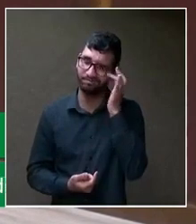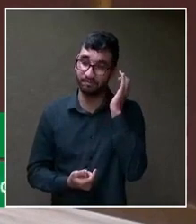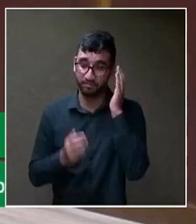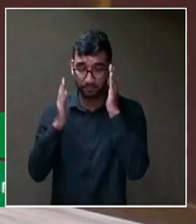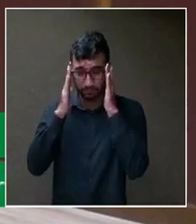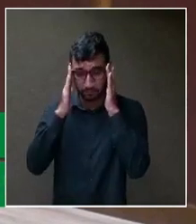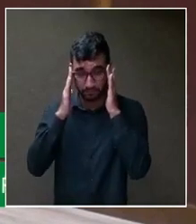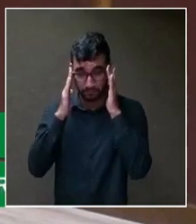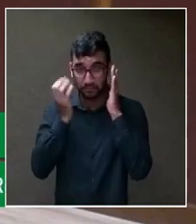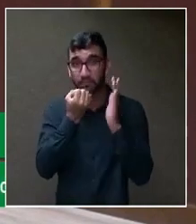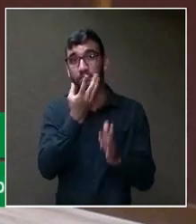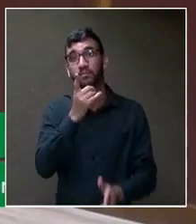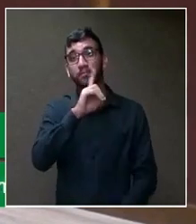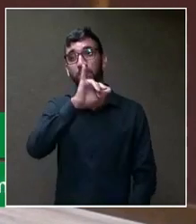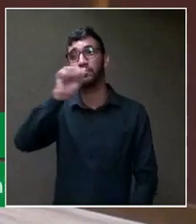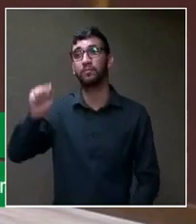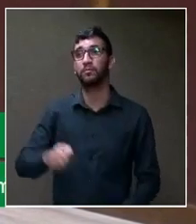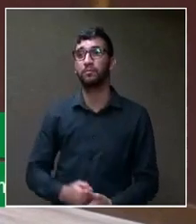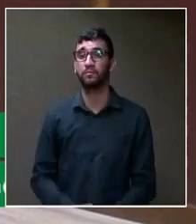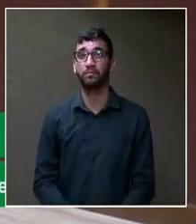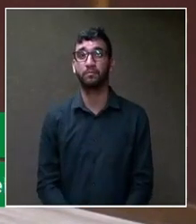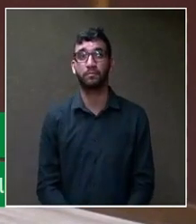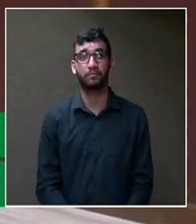Bom dia, senhora. Bom dia.